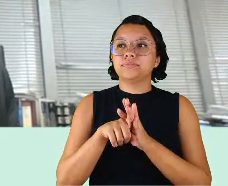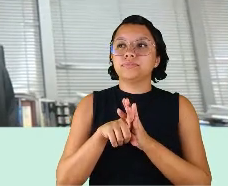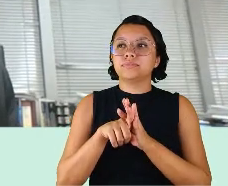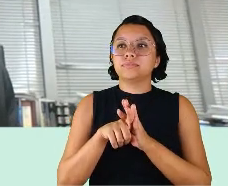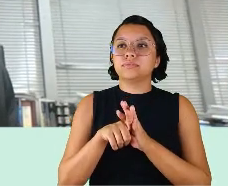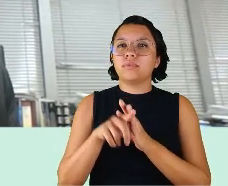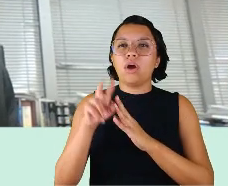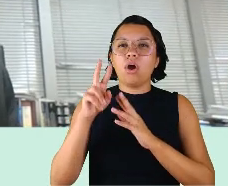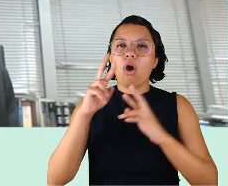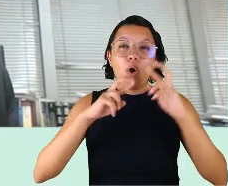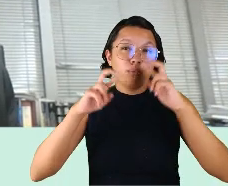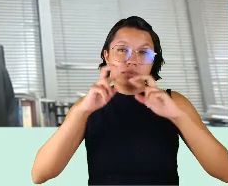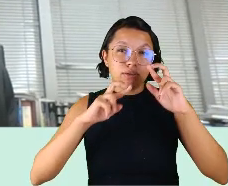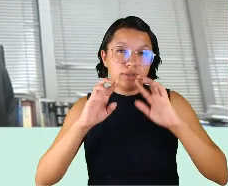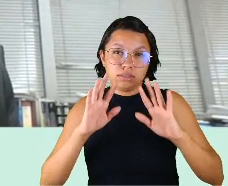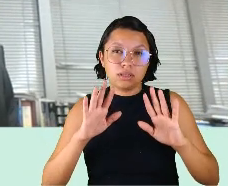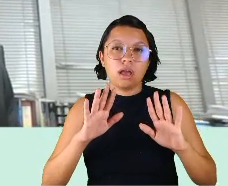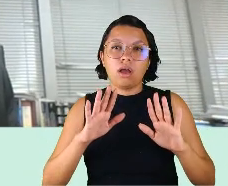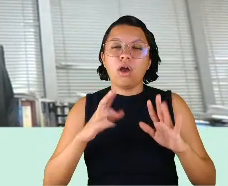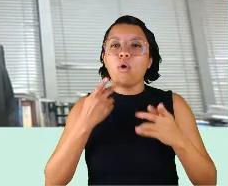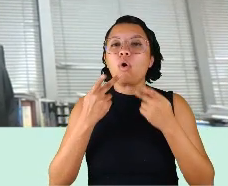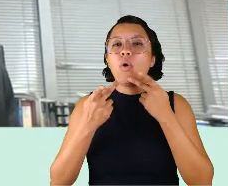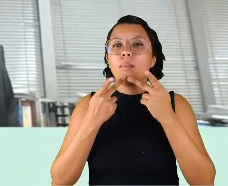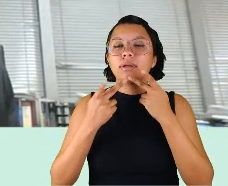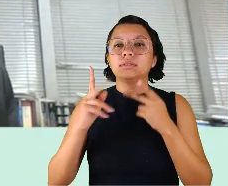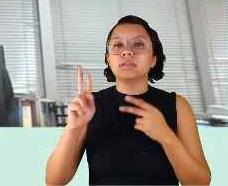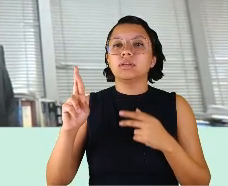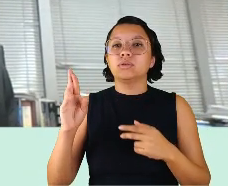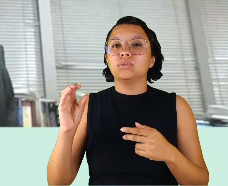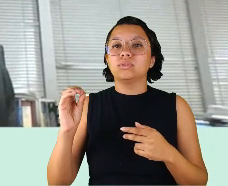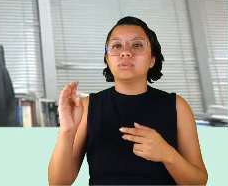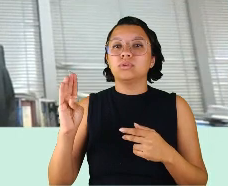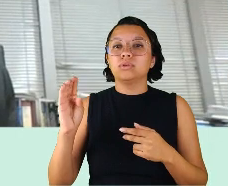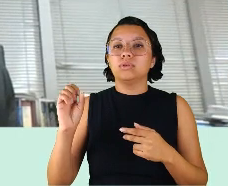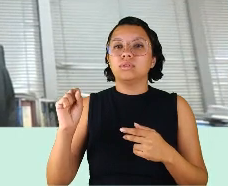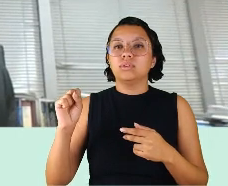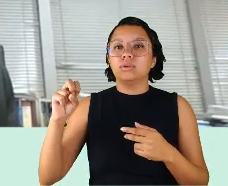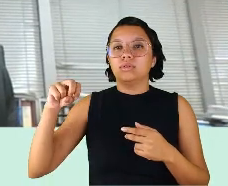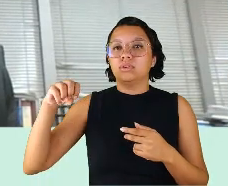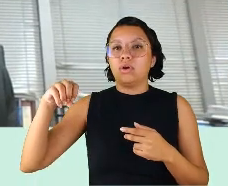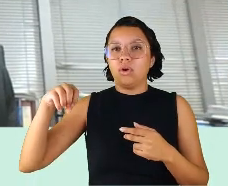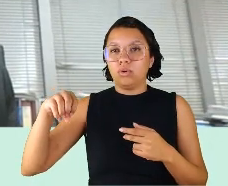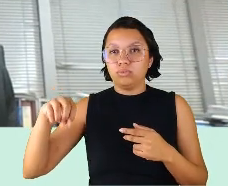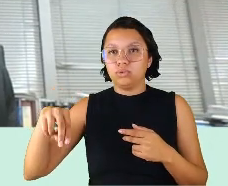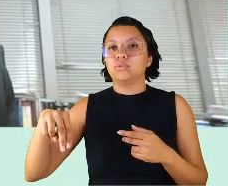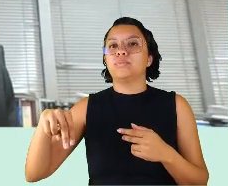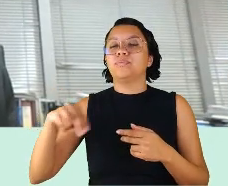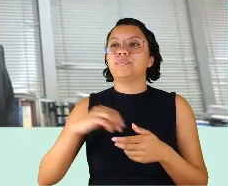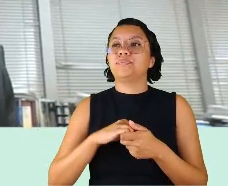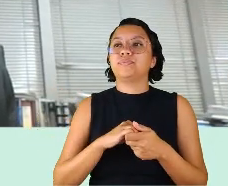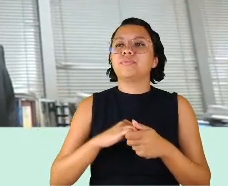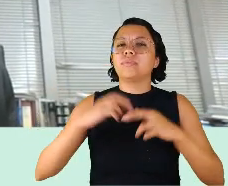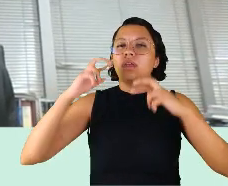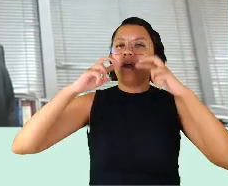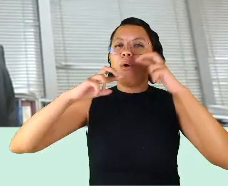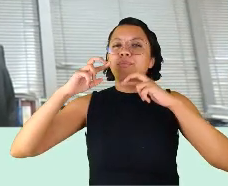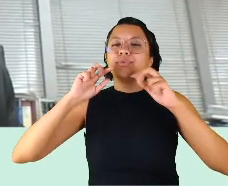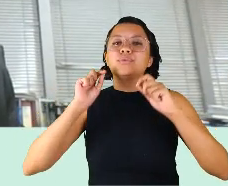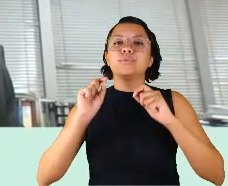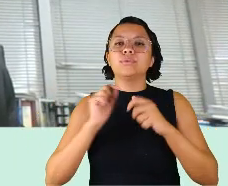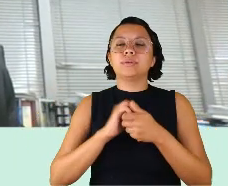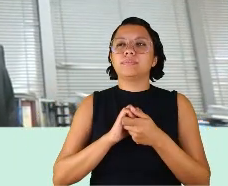uma observação, uma ponderação do Robson Santos Silva, que ele observou